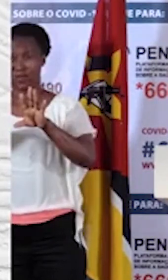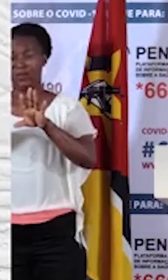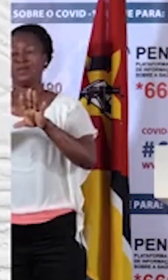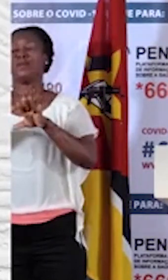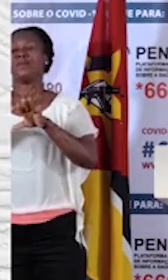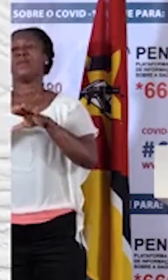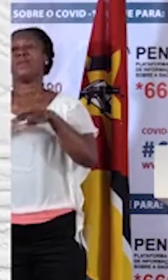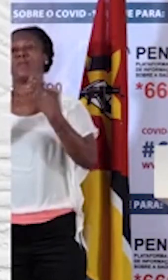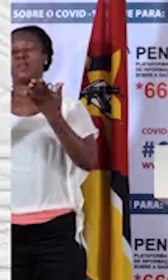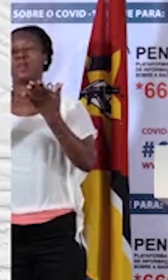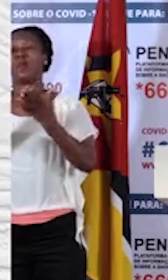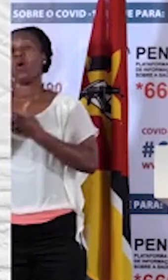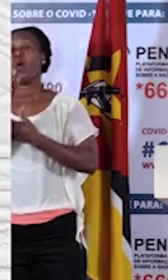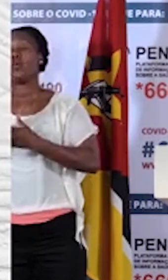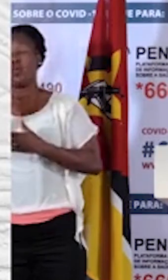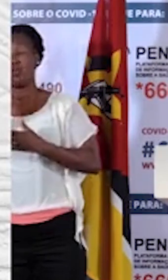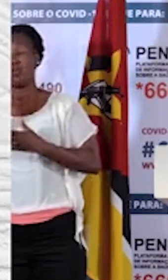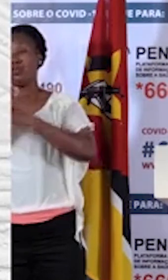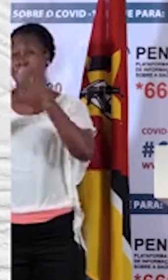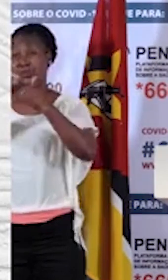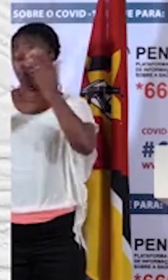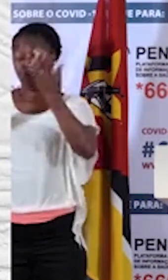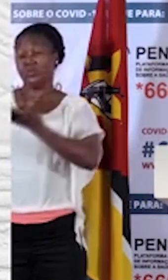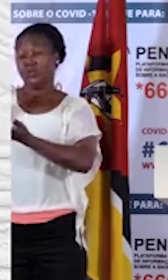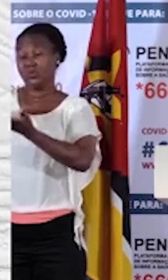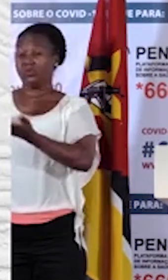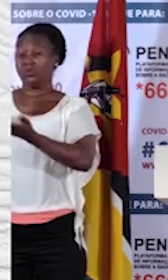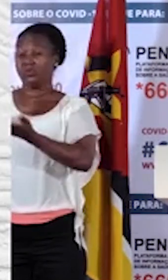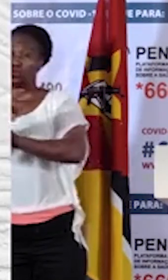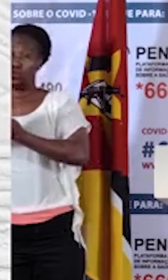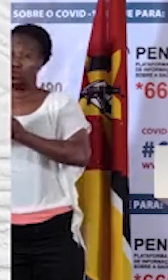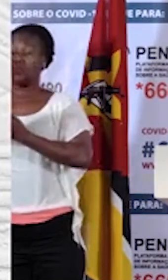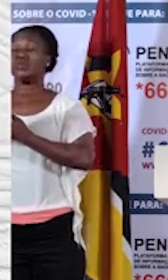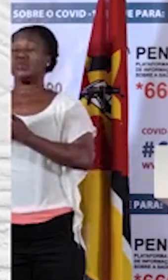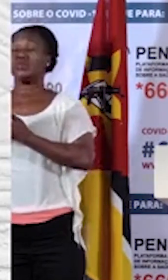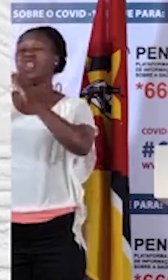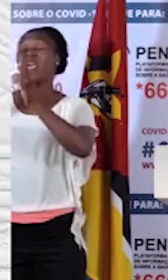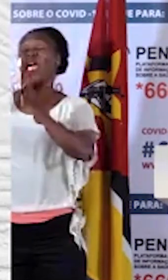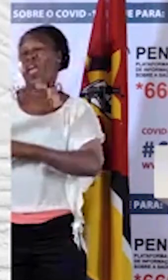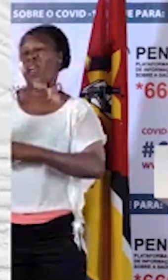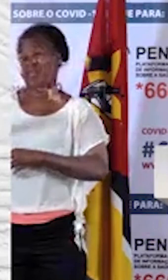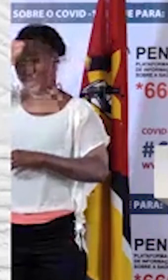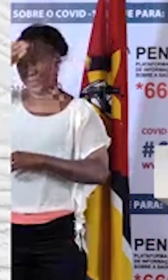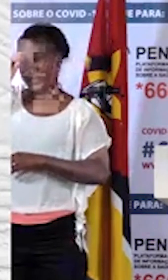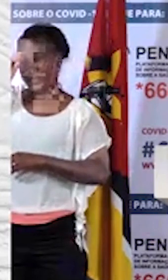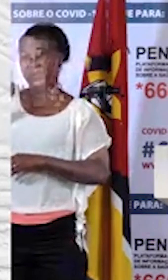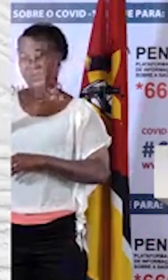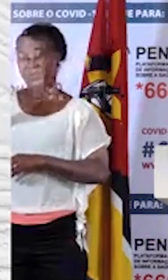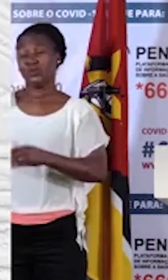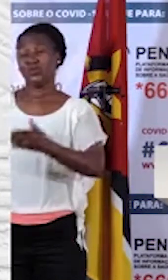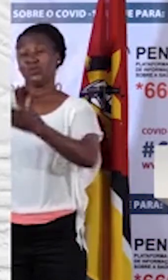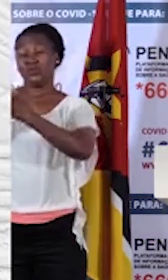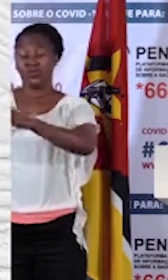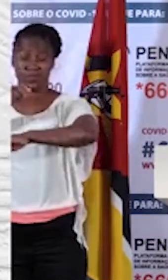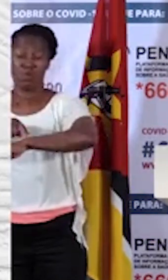a atualização diária do Centro de Controlo de Doenças da África, CDC África, até às 10 horas do